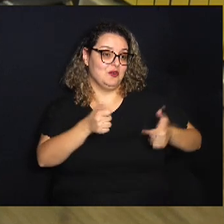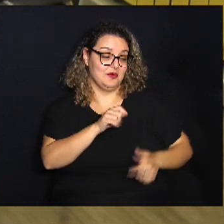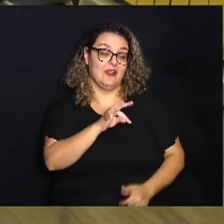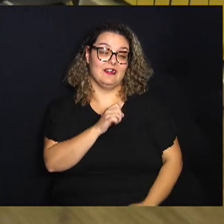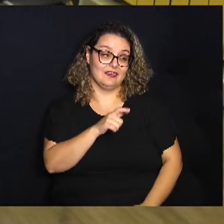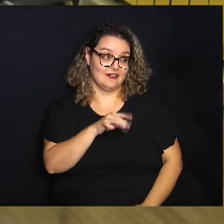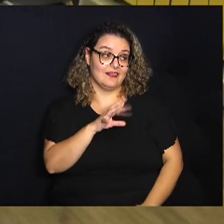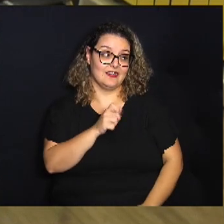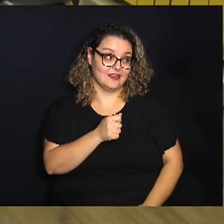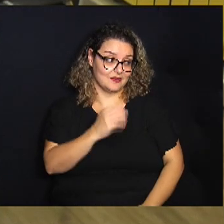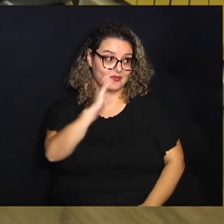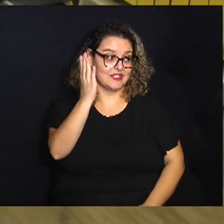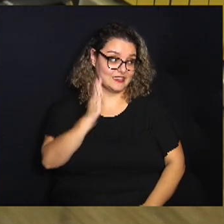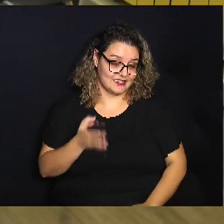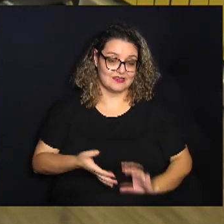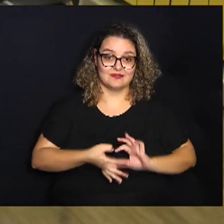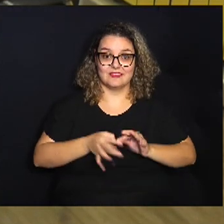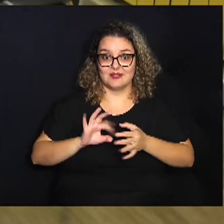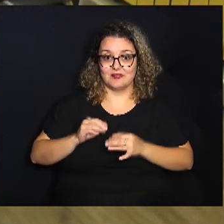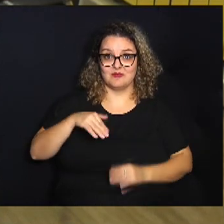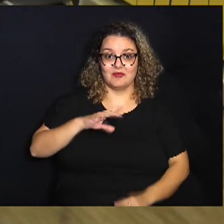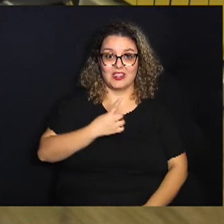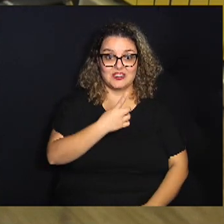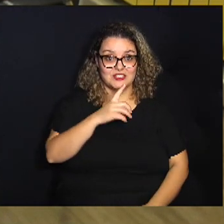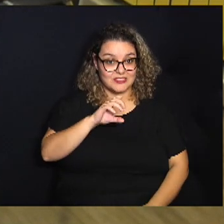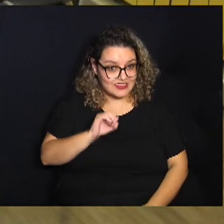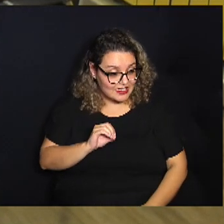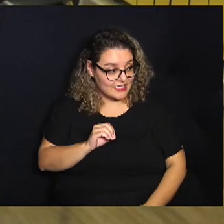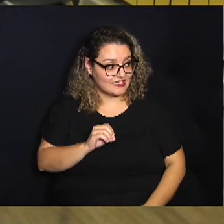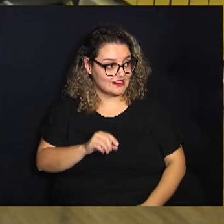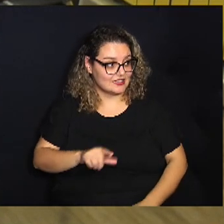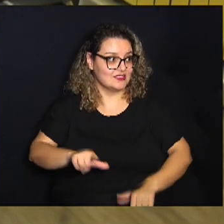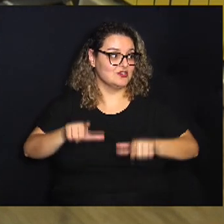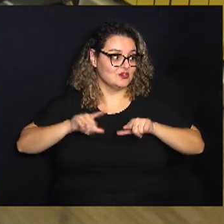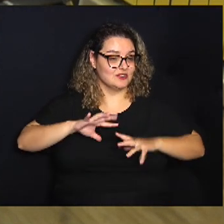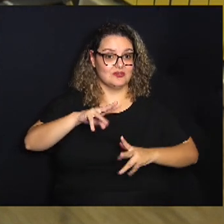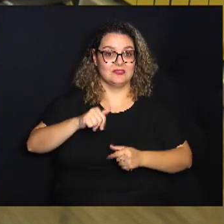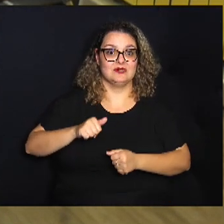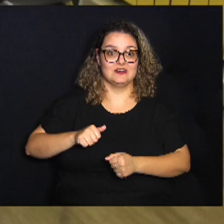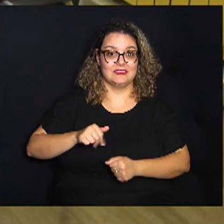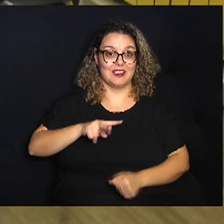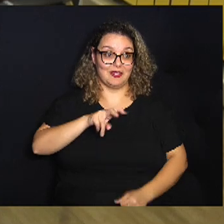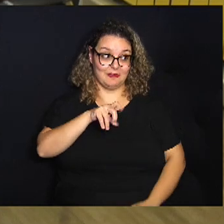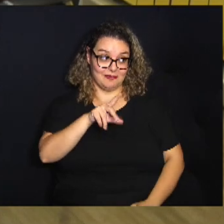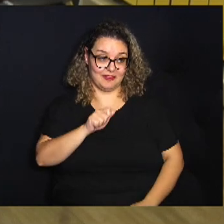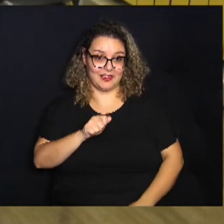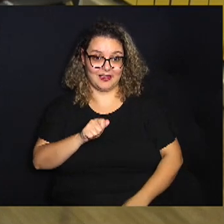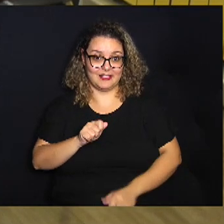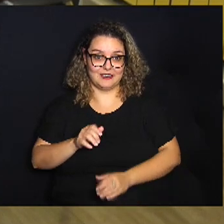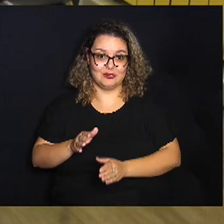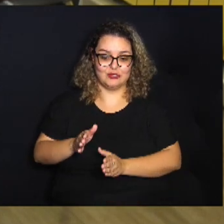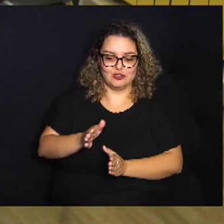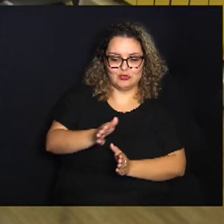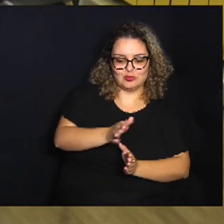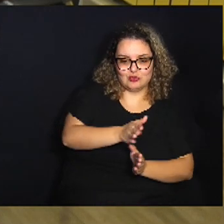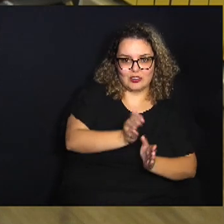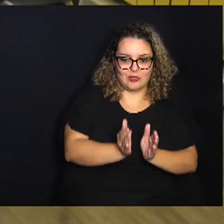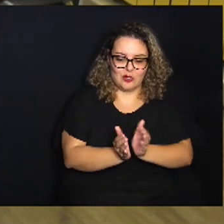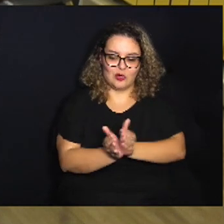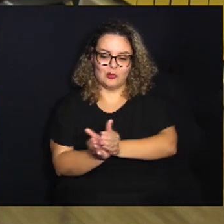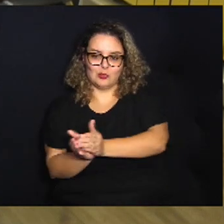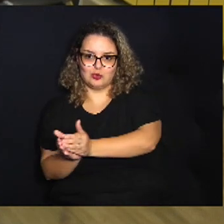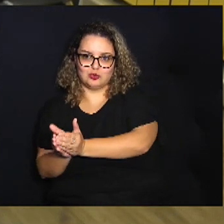nas Olimpíadas, tem mais de 10 títulos mundiais na vela, as imagens marcam esses momentos, né? São